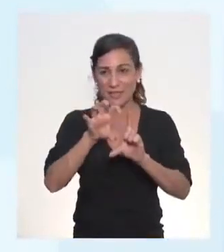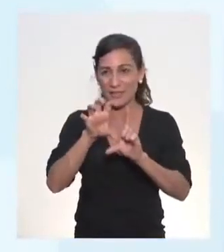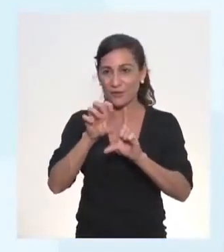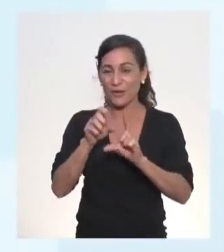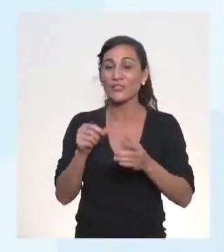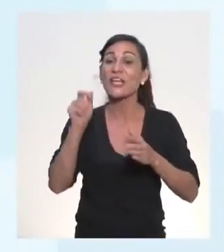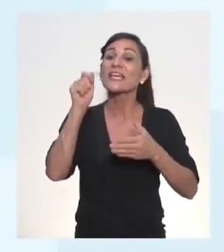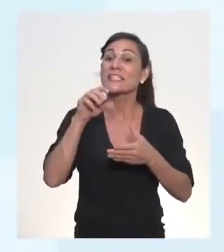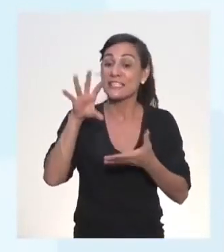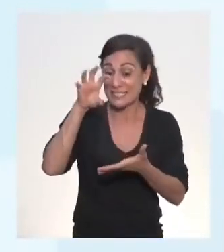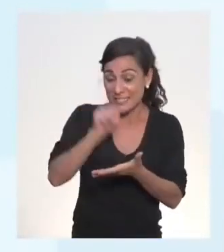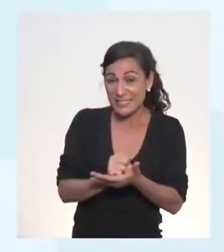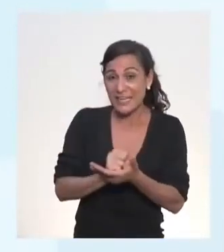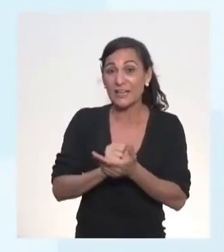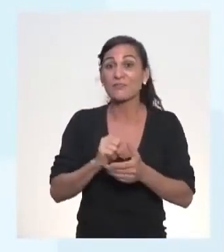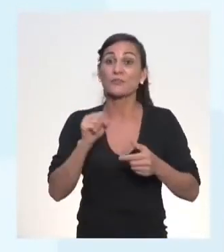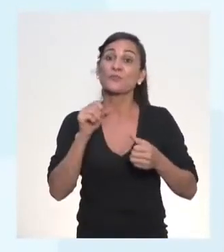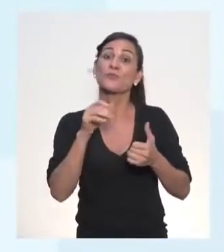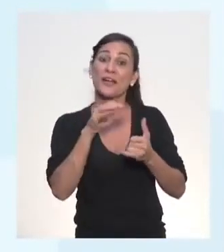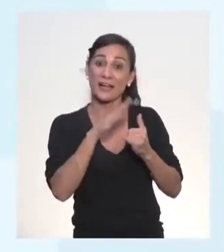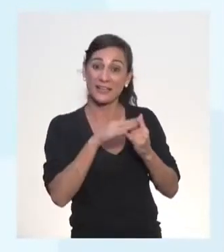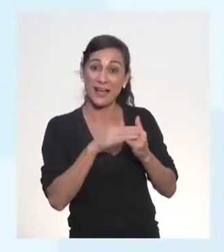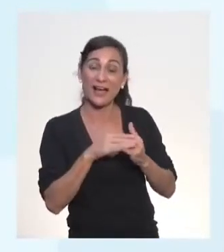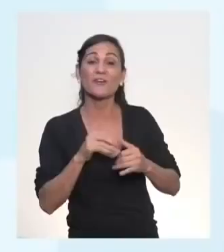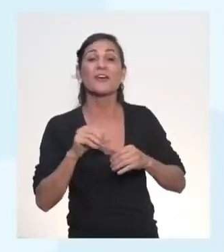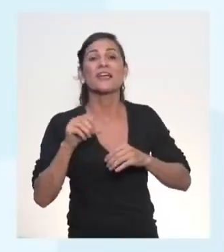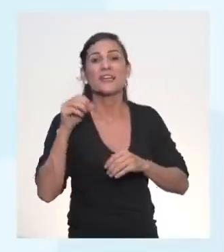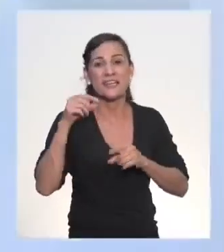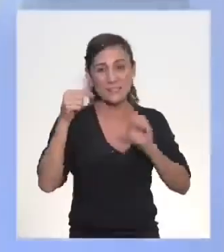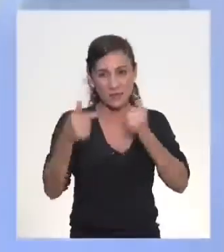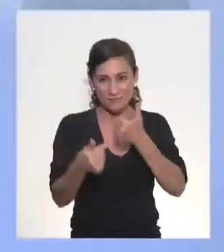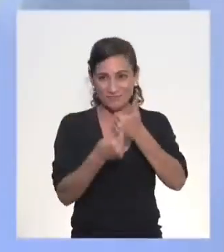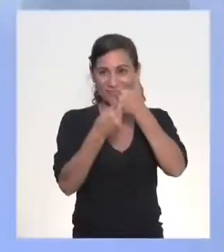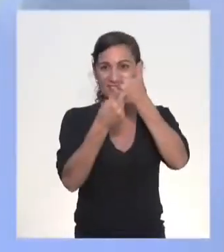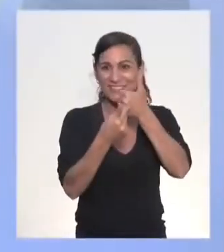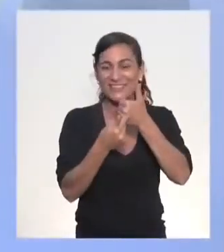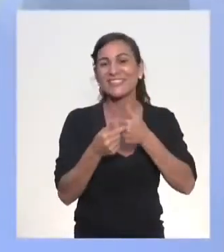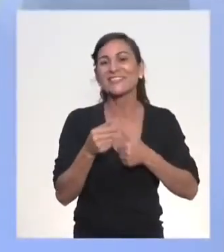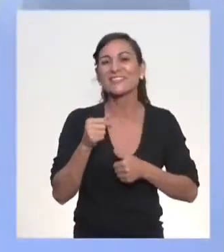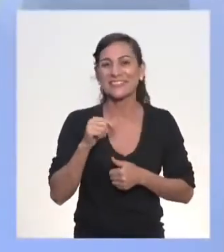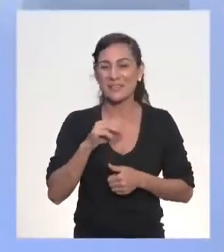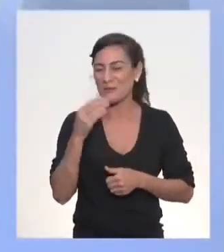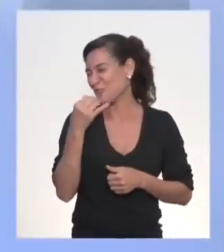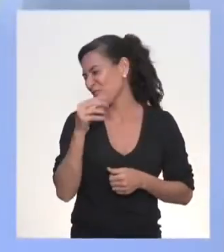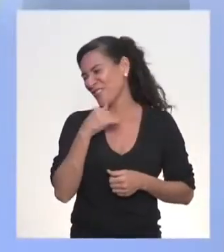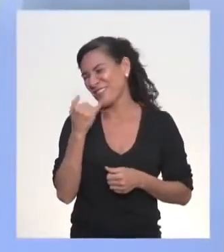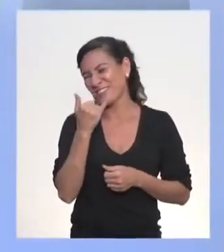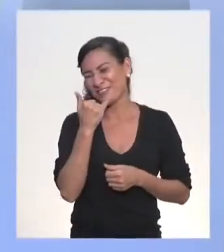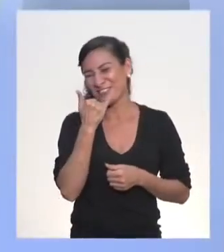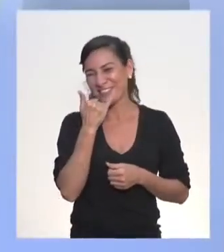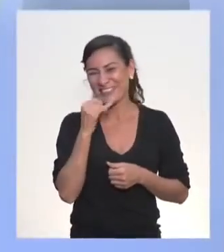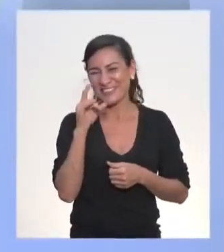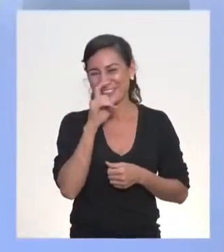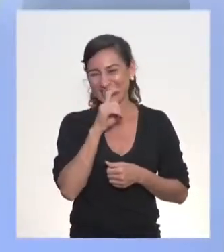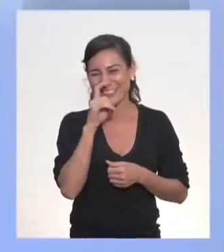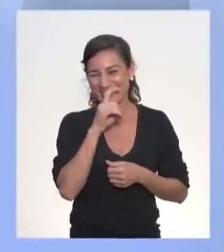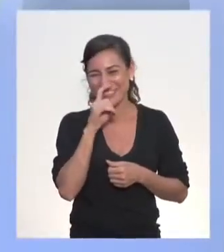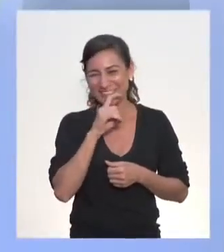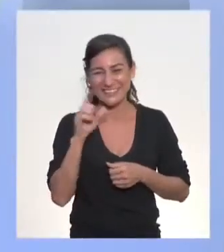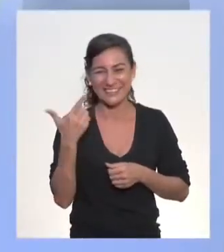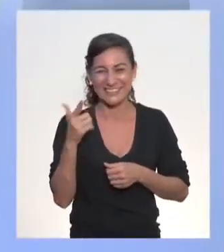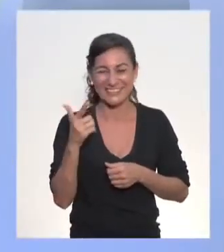inscreva no canal, curta, compartilha, diga o que você achou. Acione o sininho para receber as nossas notificações. Mentira, tem nada disso não. Mas se você seguir lá no Língua